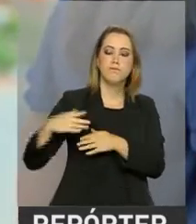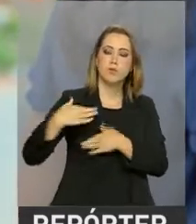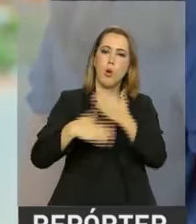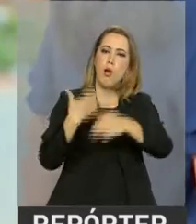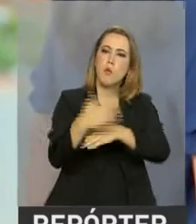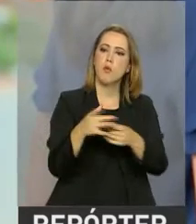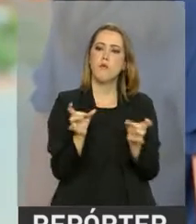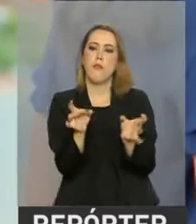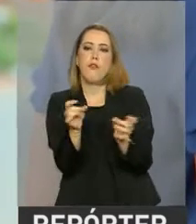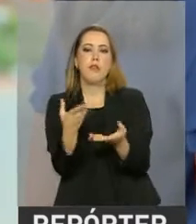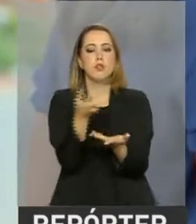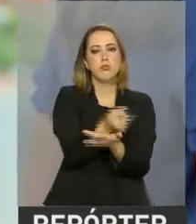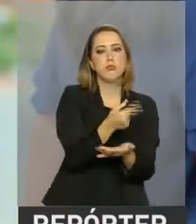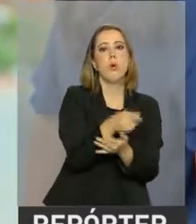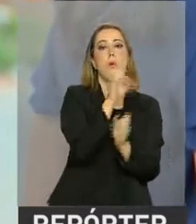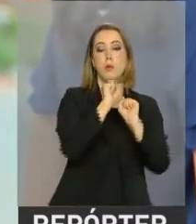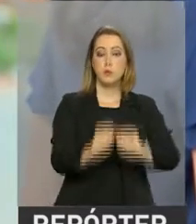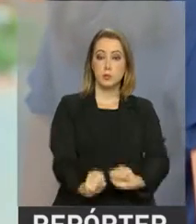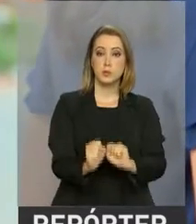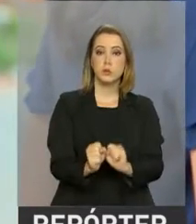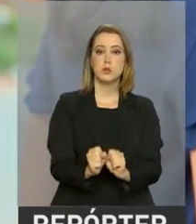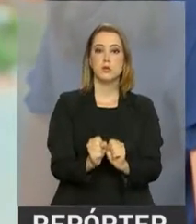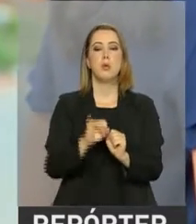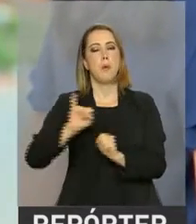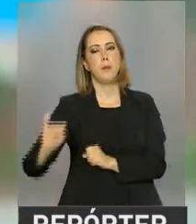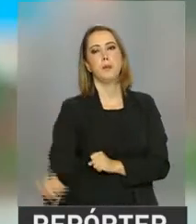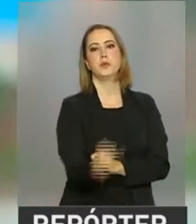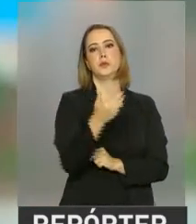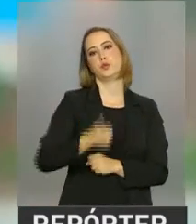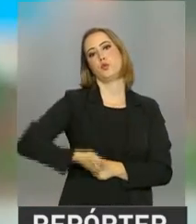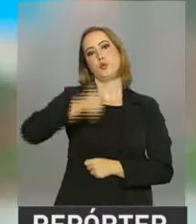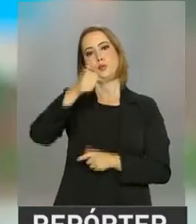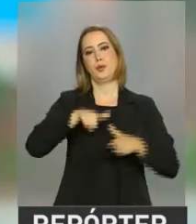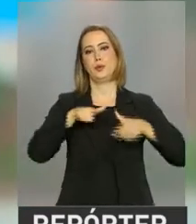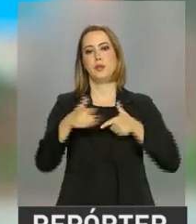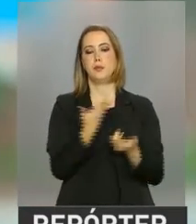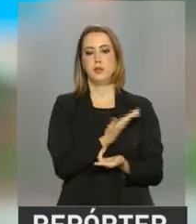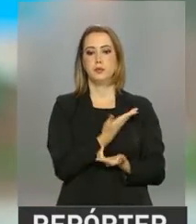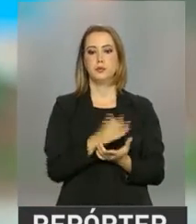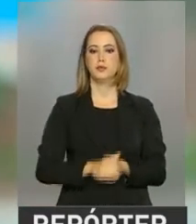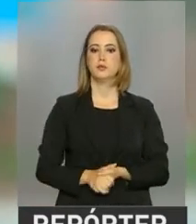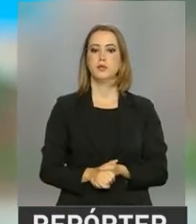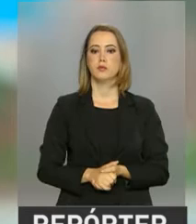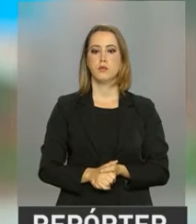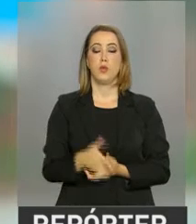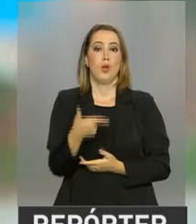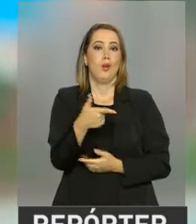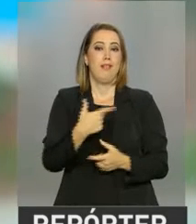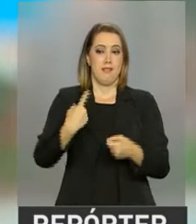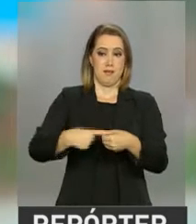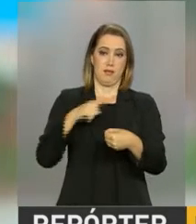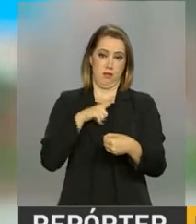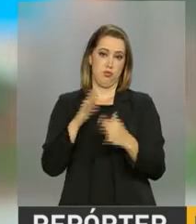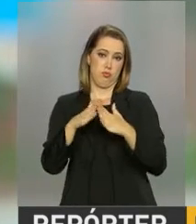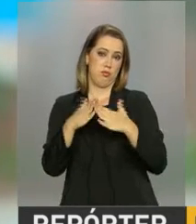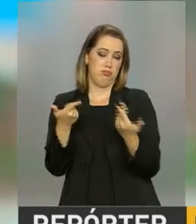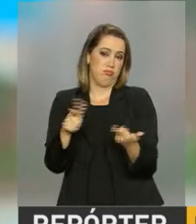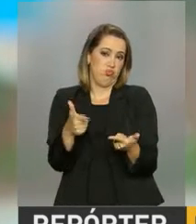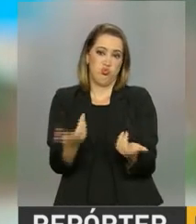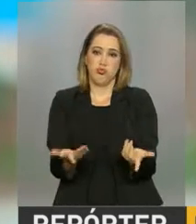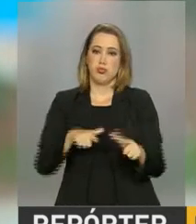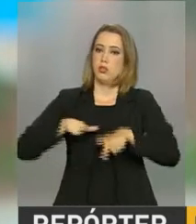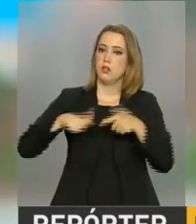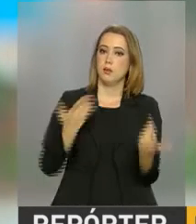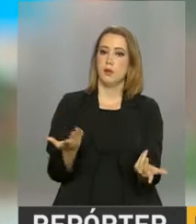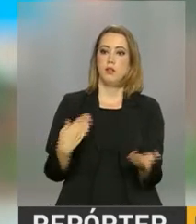cidade e foi isso que deu a ela a oportunidade de um emprego melhor. E como eu morava em Jacundá e não tinha opção de nada, eu vim para cá. E graças